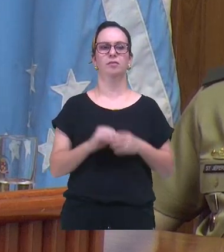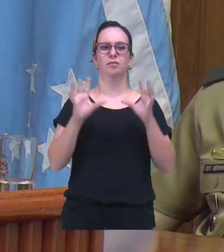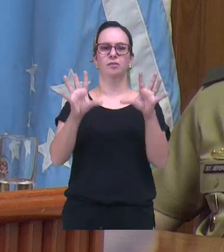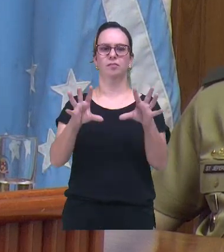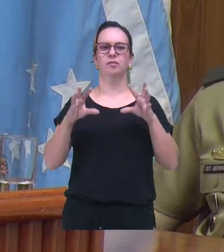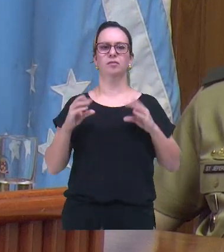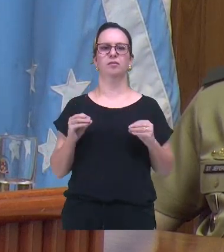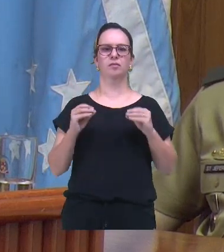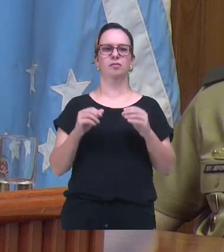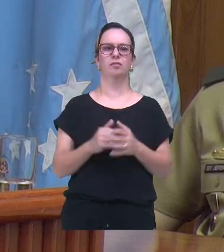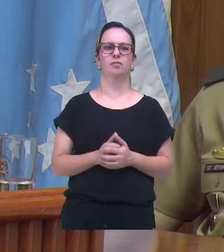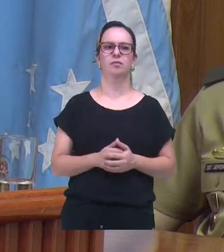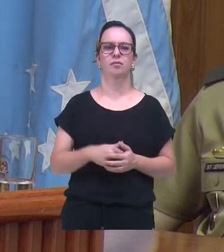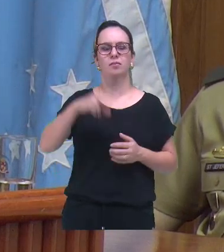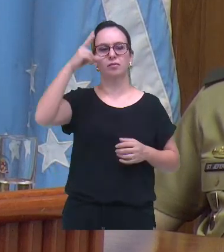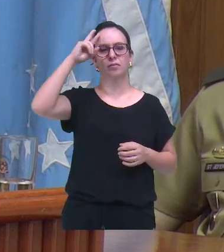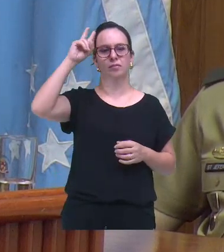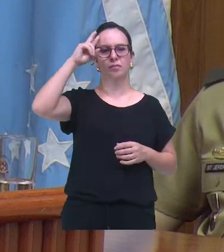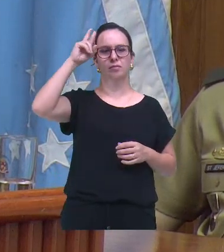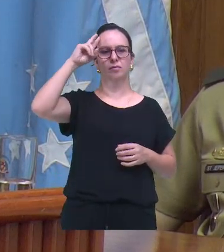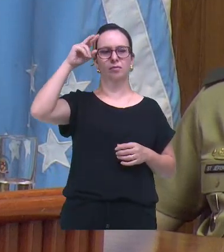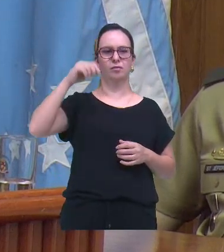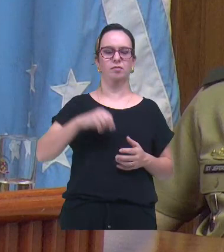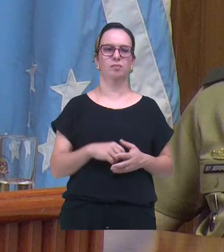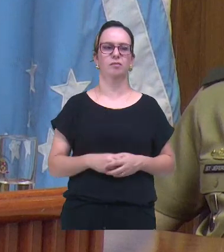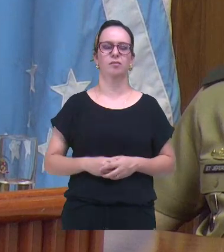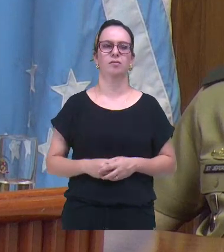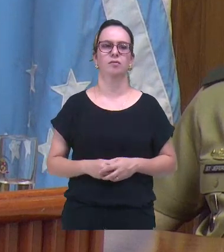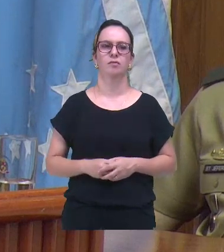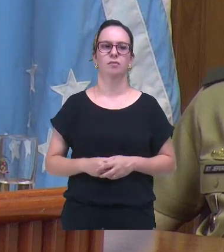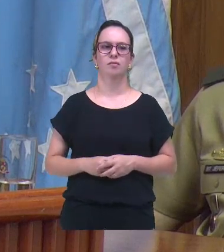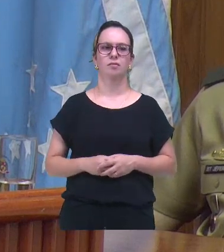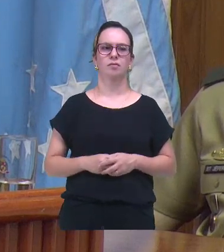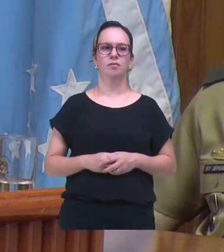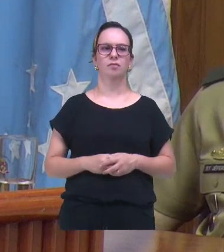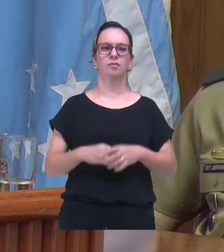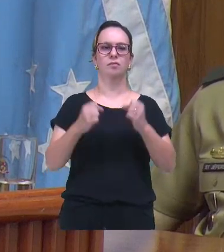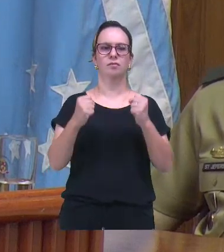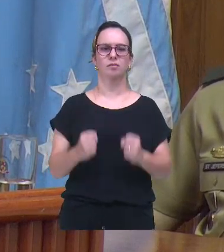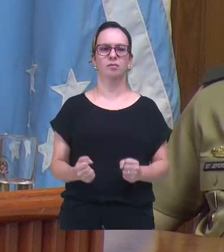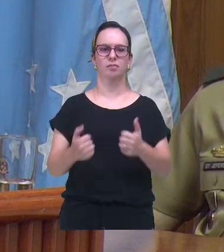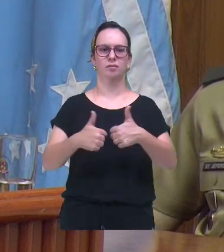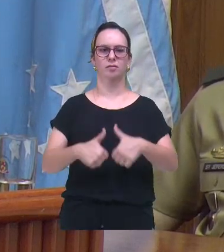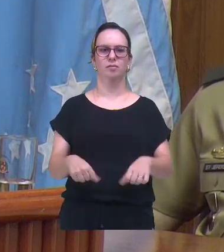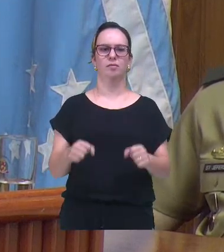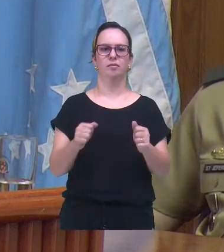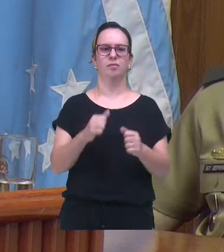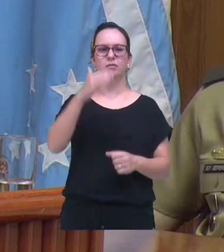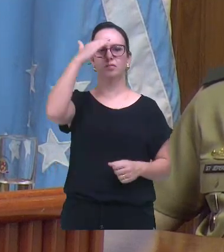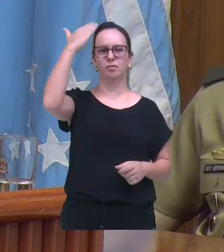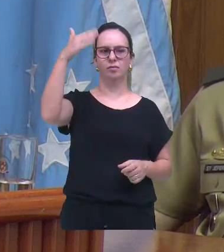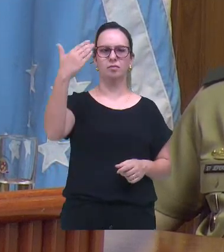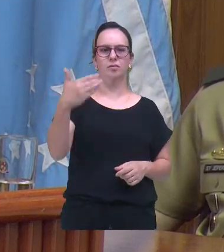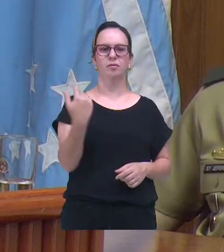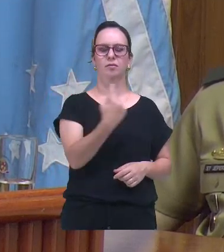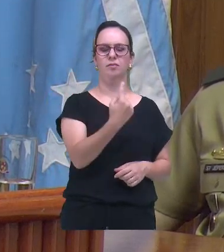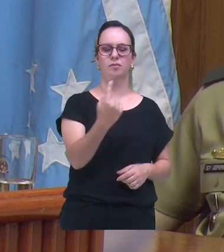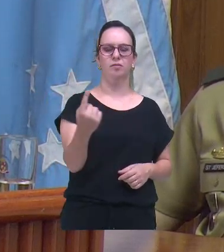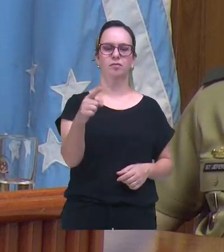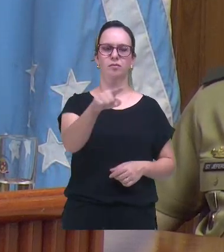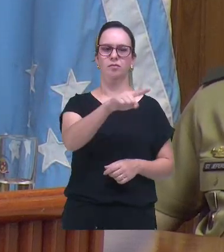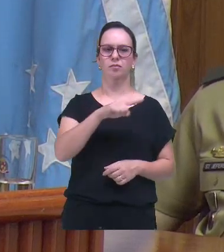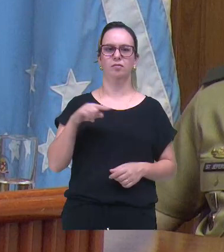olha, memorável. E poder estar homenageando cada um de vocês. Eu